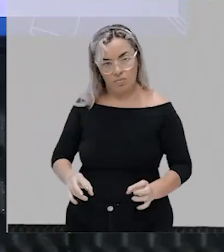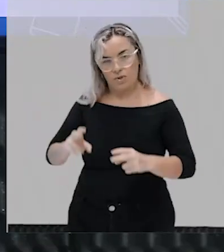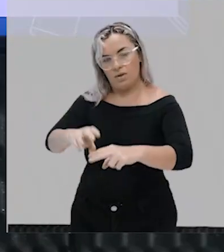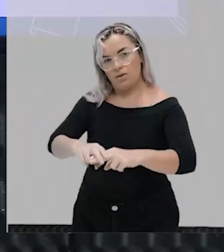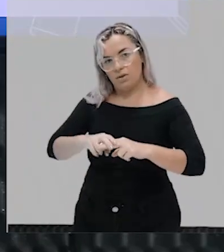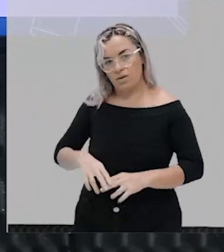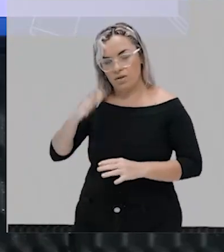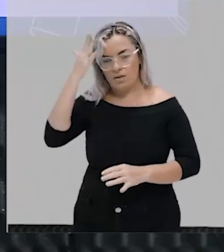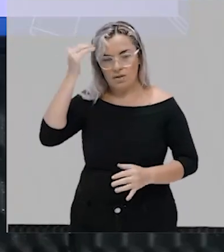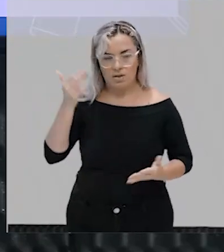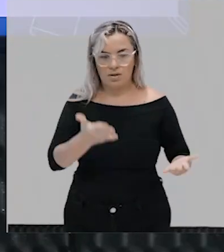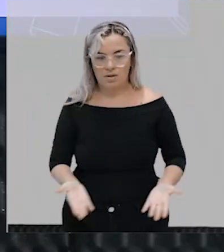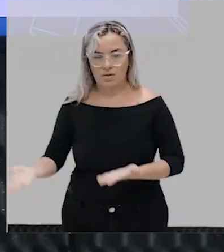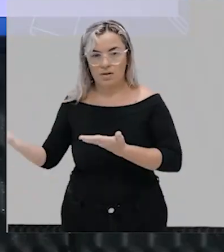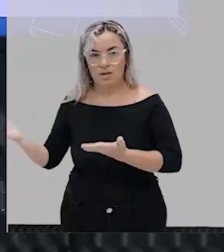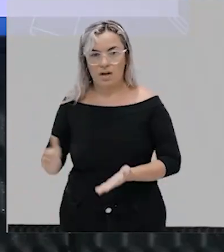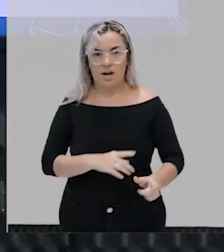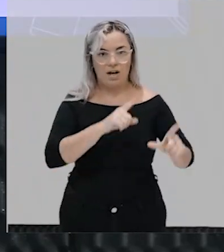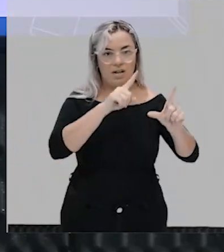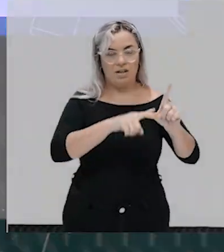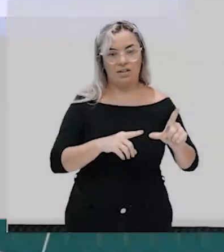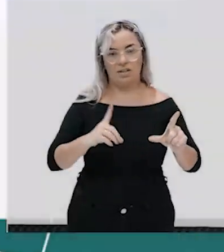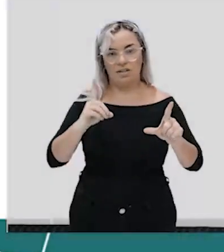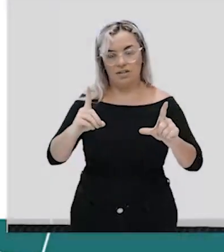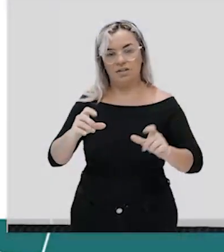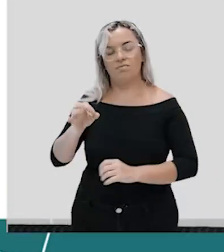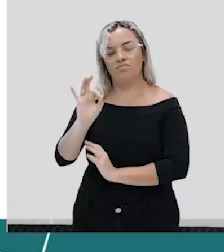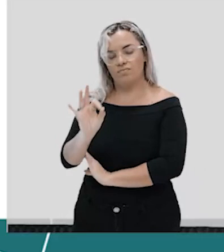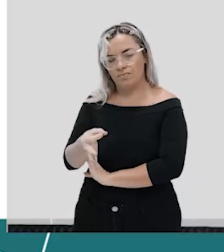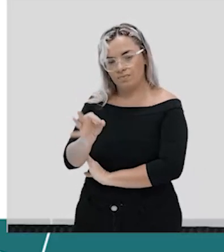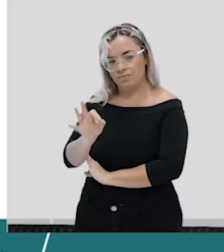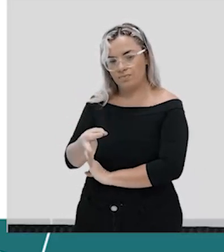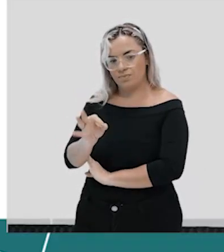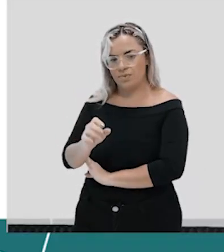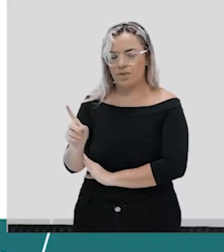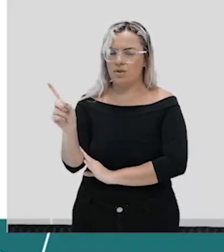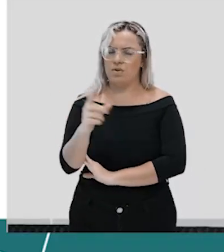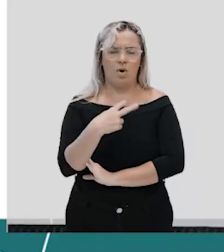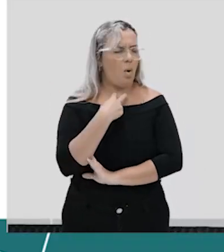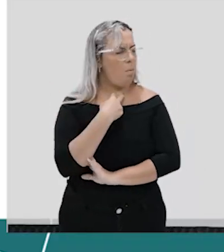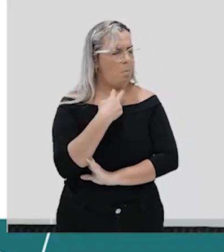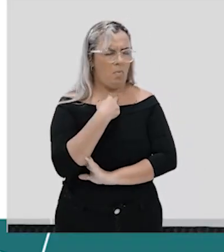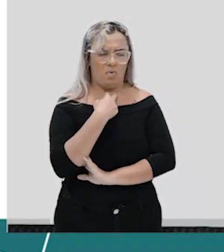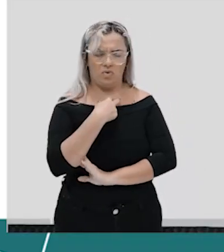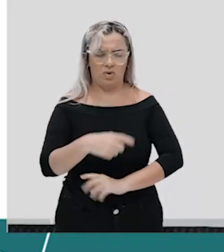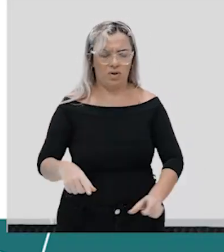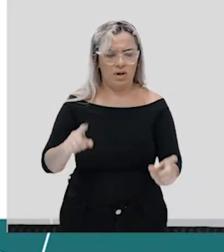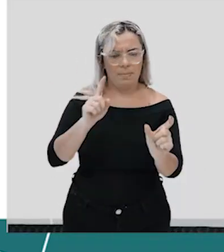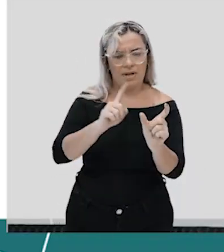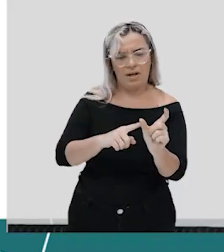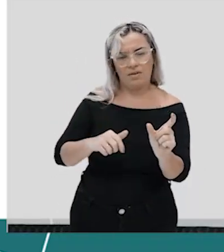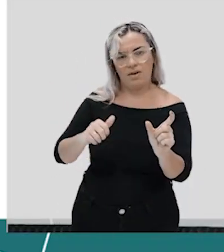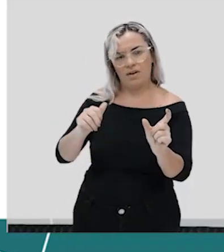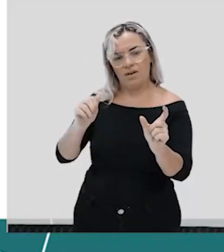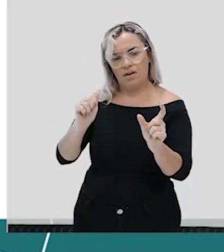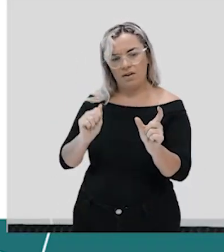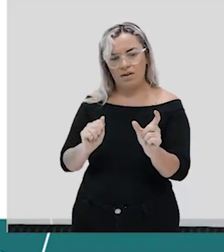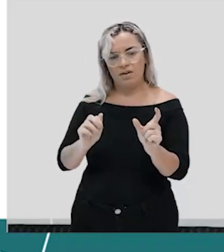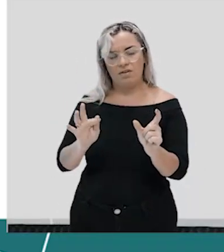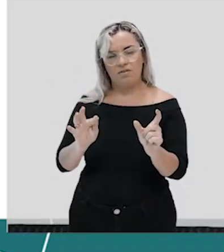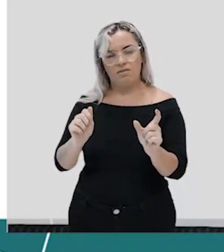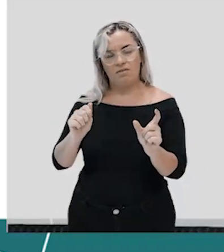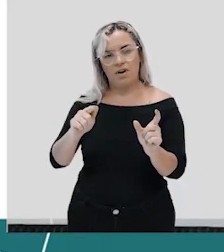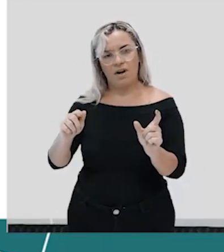que a letra certa é a letra D. Eu não posso colocar fazem de jeito nenhum em relação a tempo. É